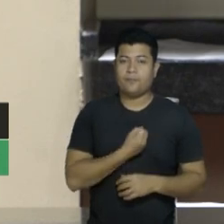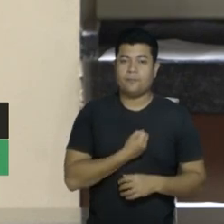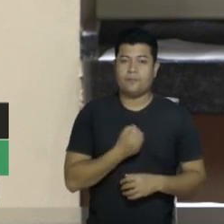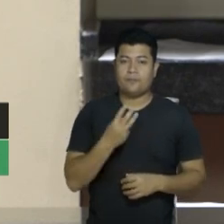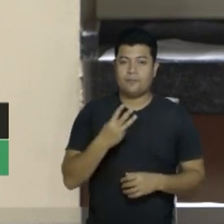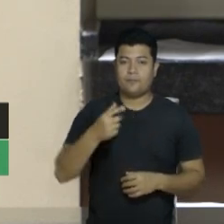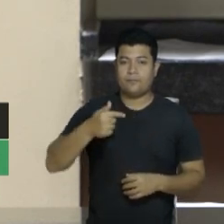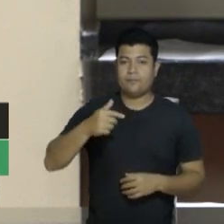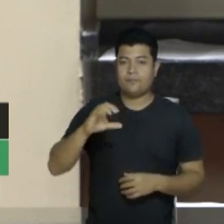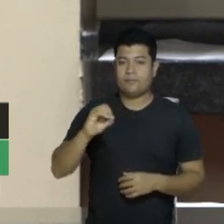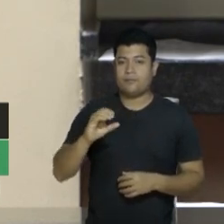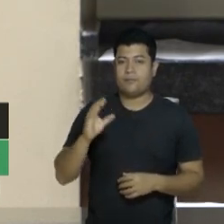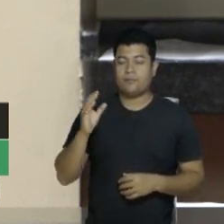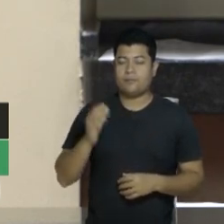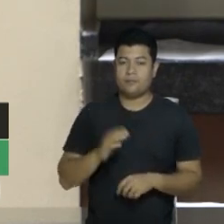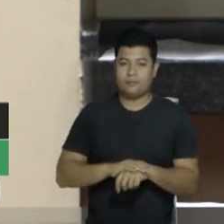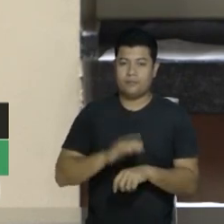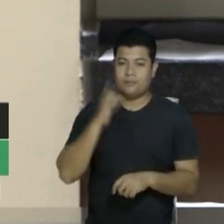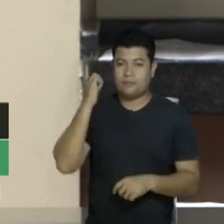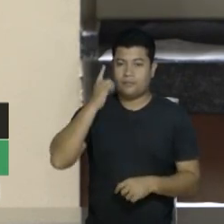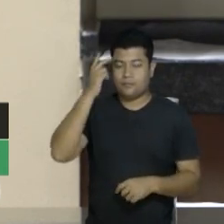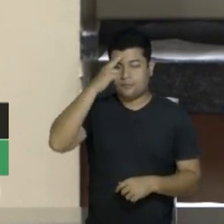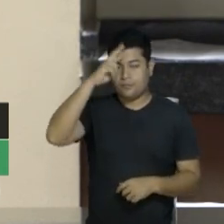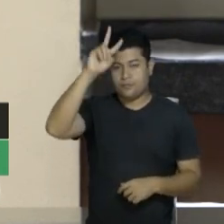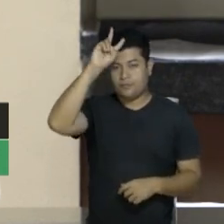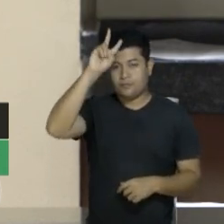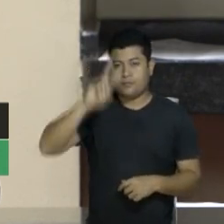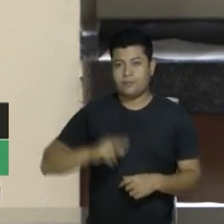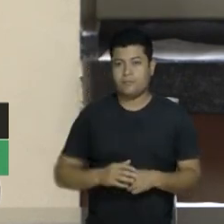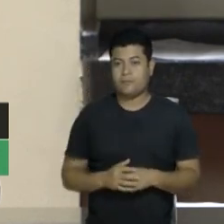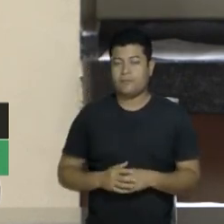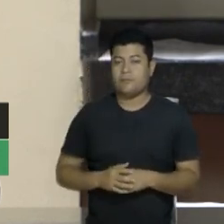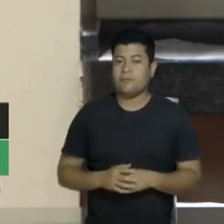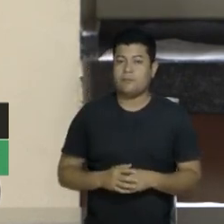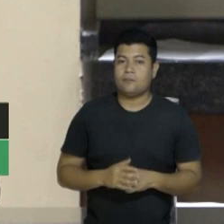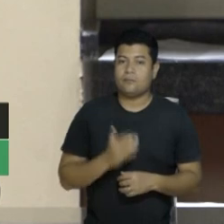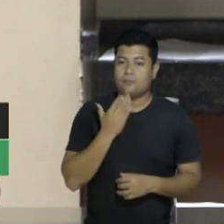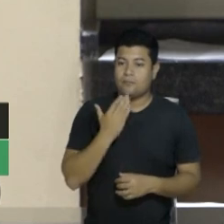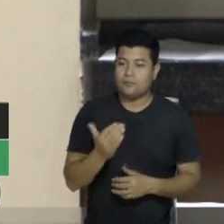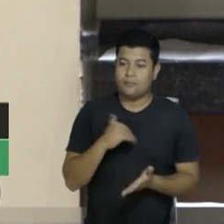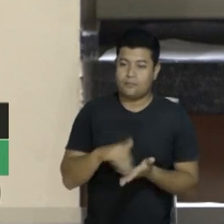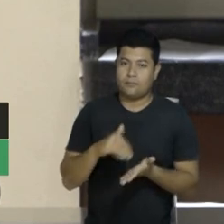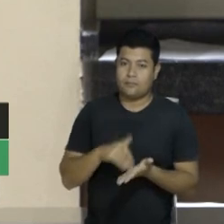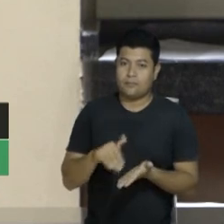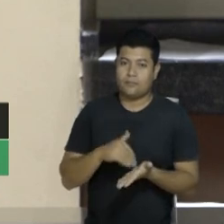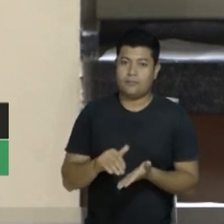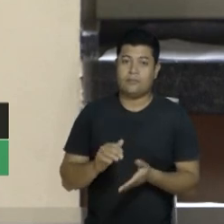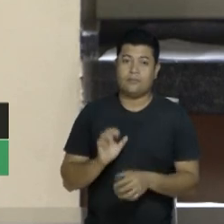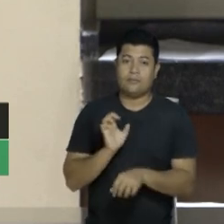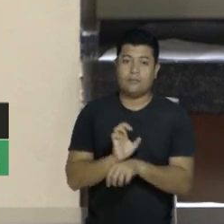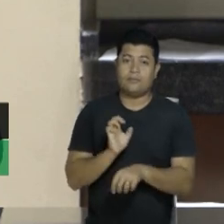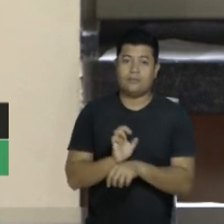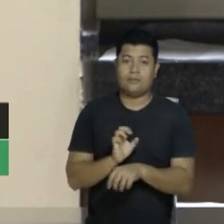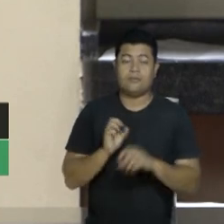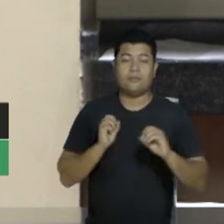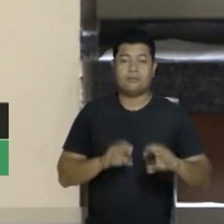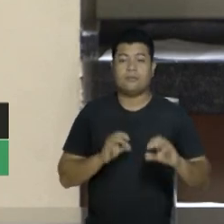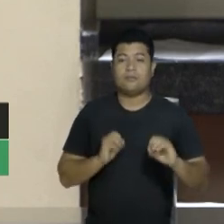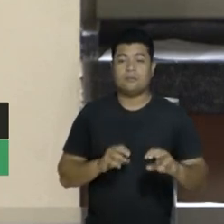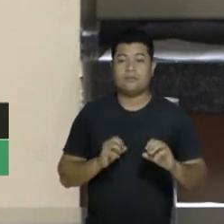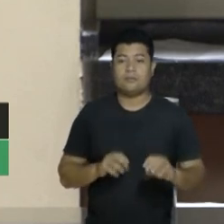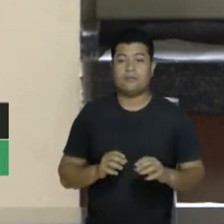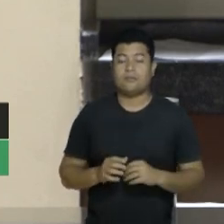370, deputado doutor Vicente Caropreso, solicitando ao secretário de Estado da Educação